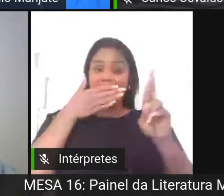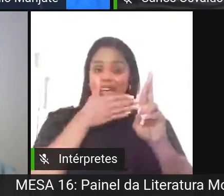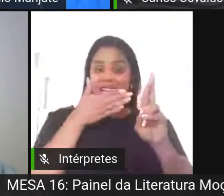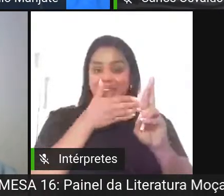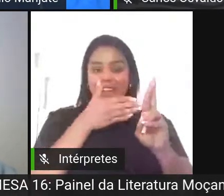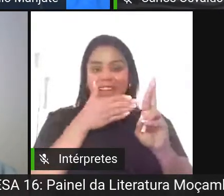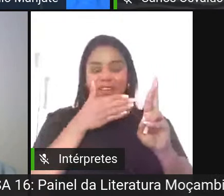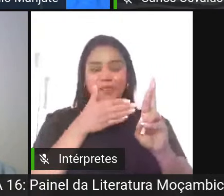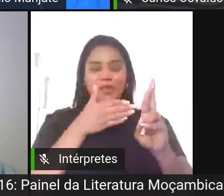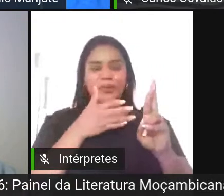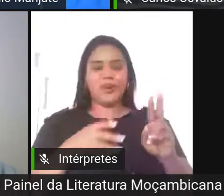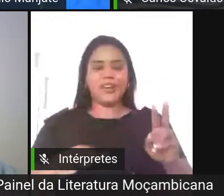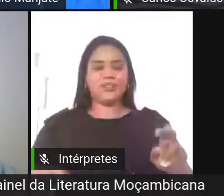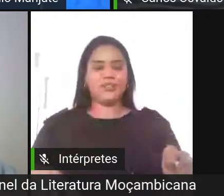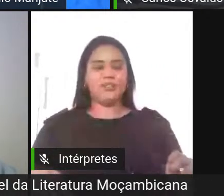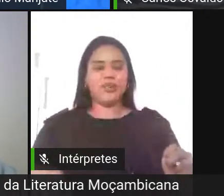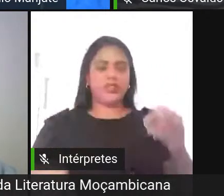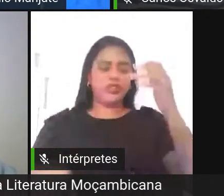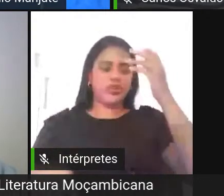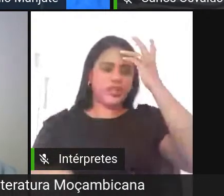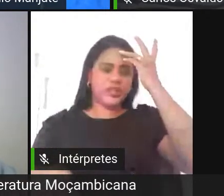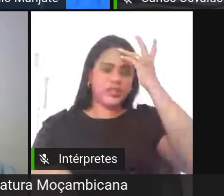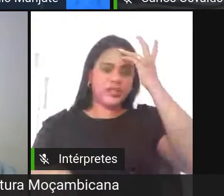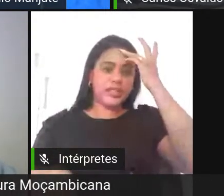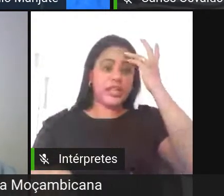nós sabemos o que está a ocorrer em Moçambique.